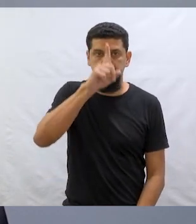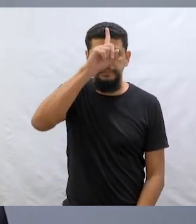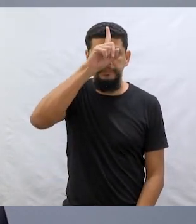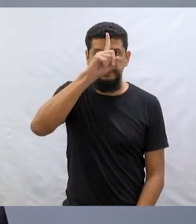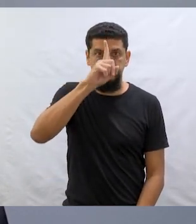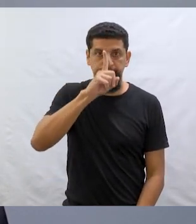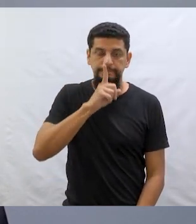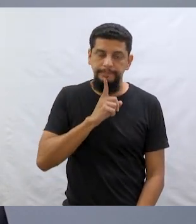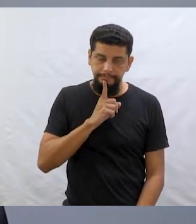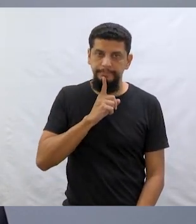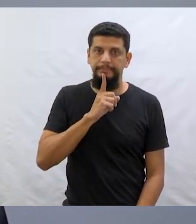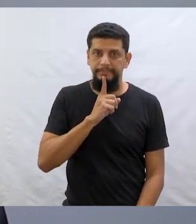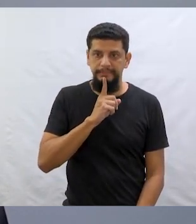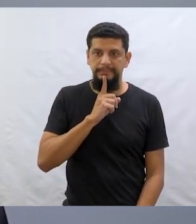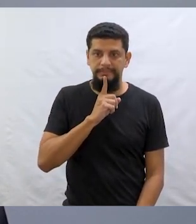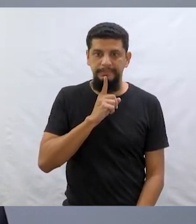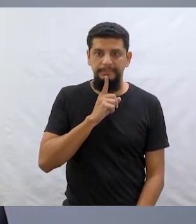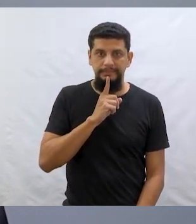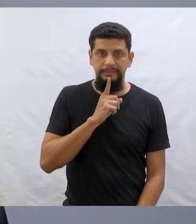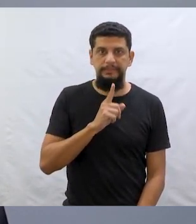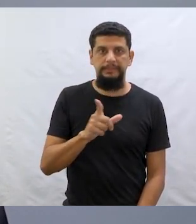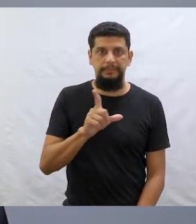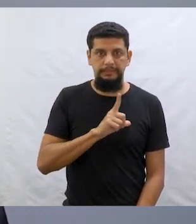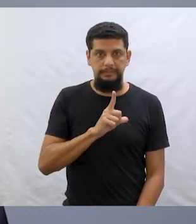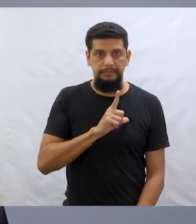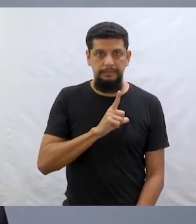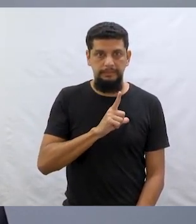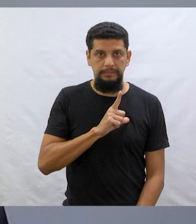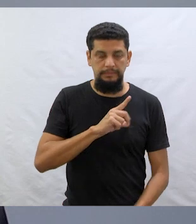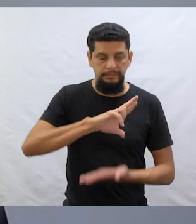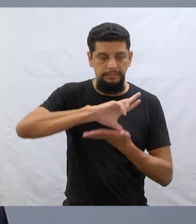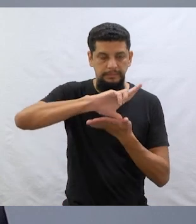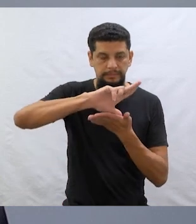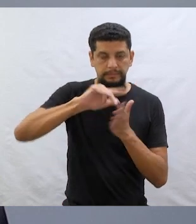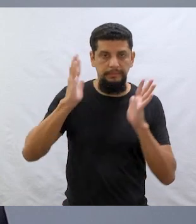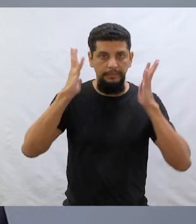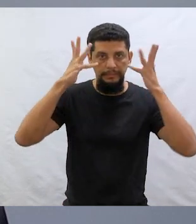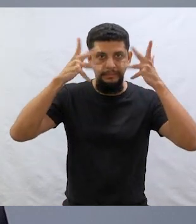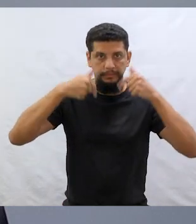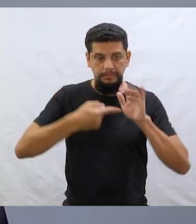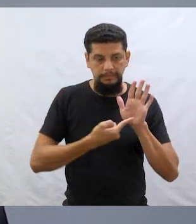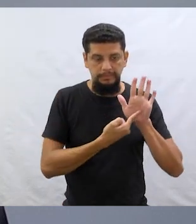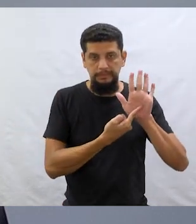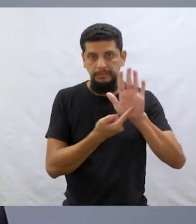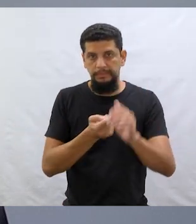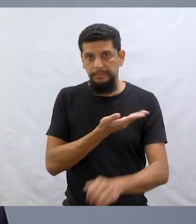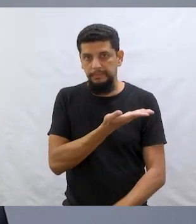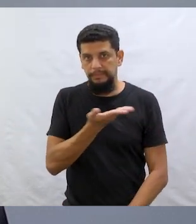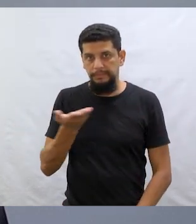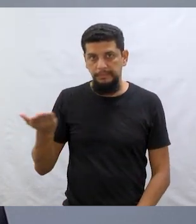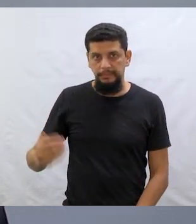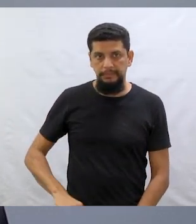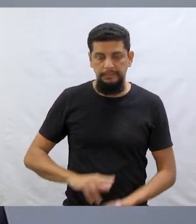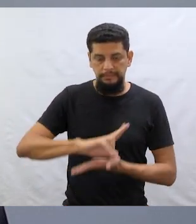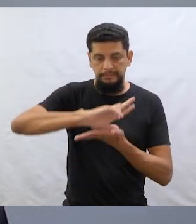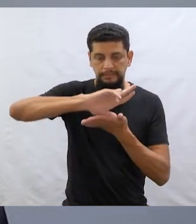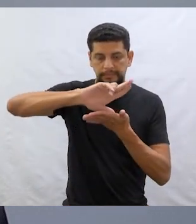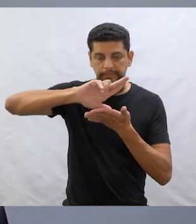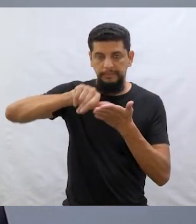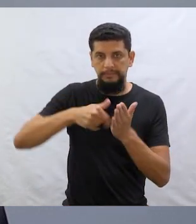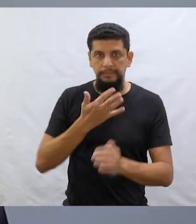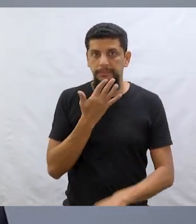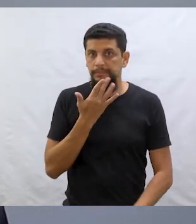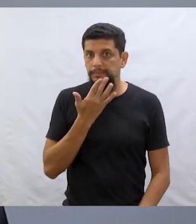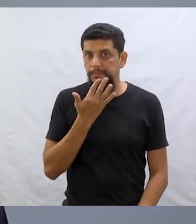Pintinho Amarelinho. E nós trouxemos, então, vários animais aqui para vocês, com várias